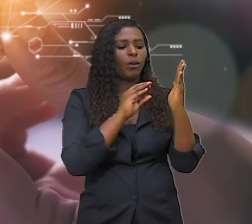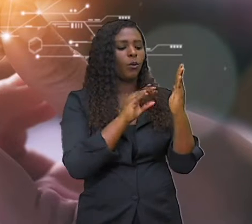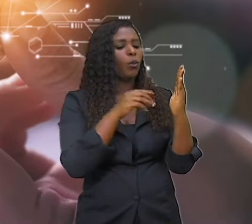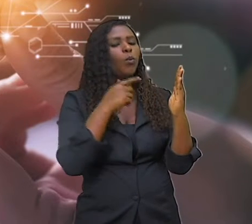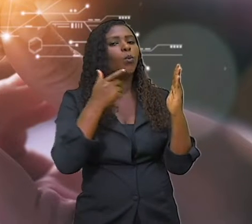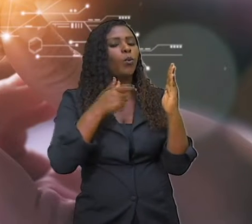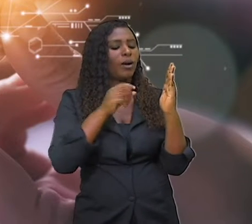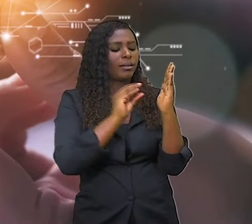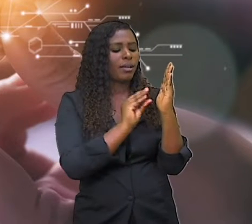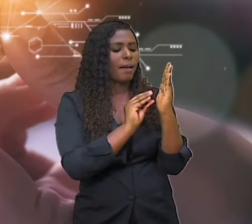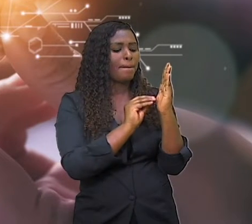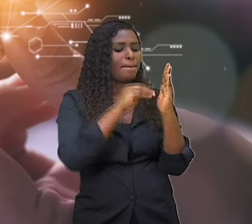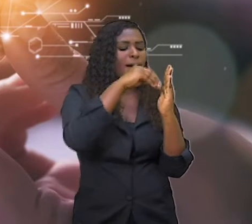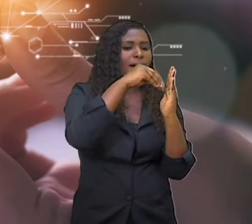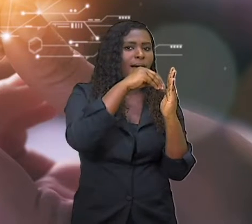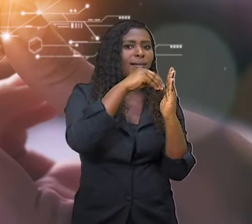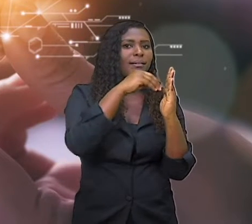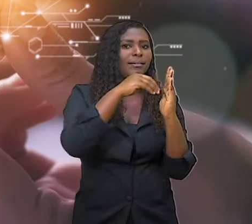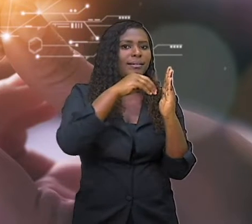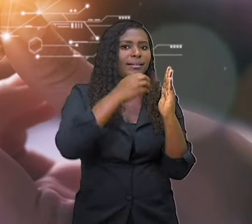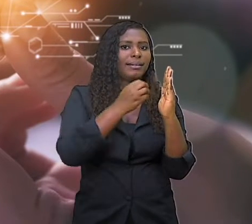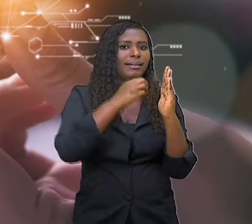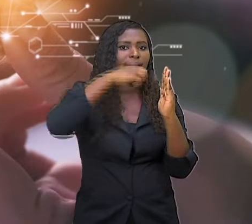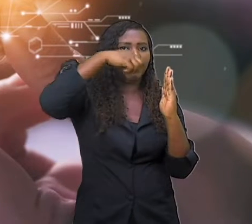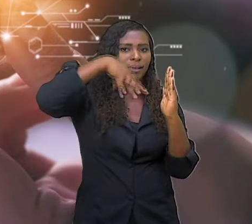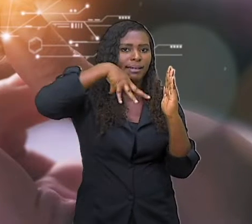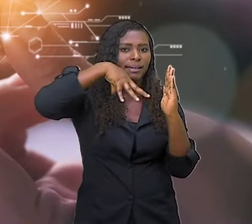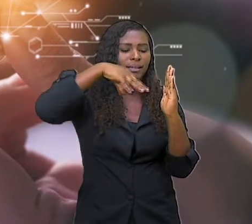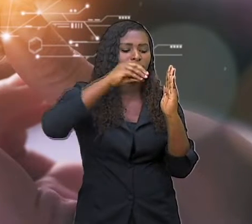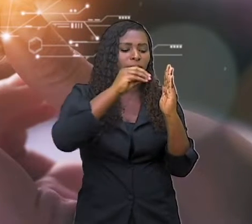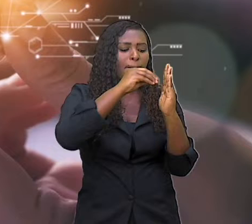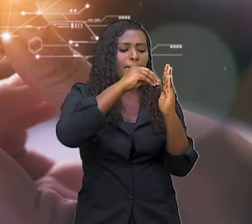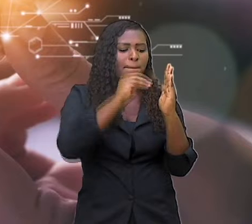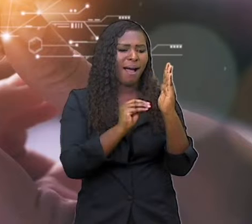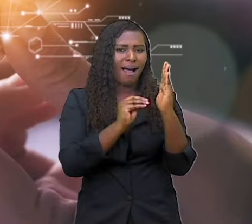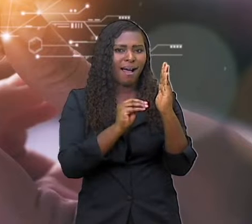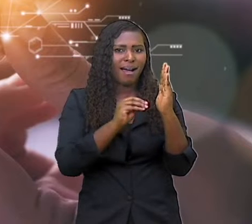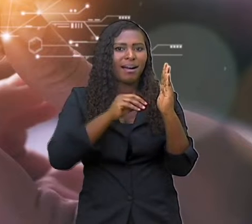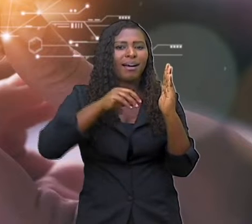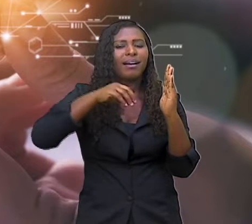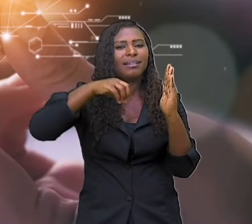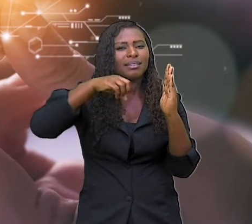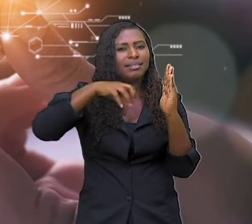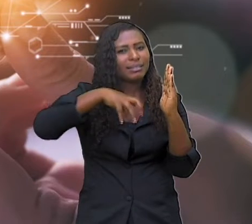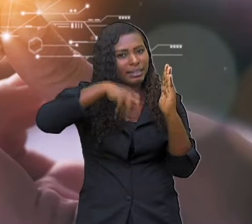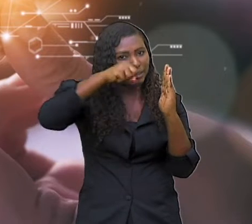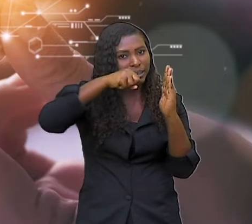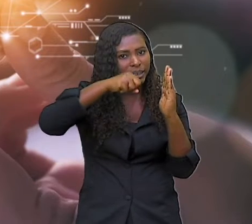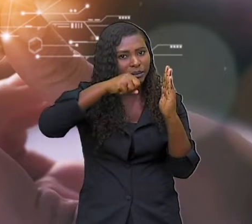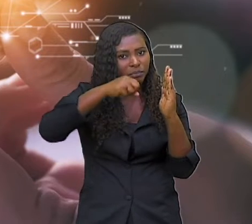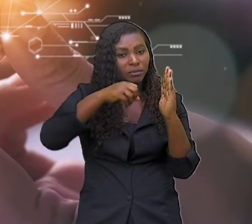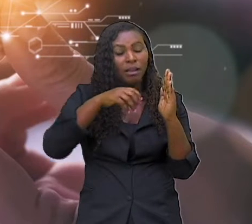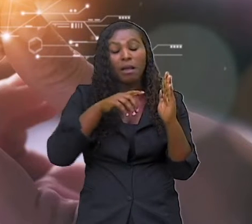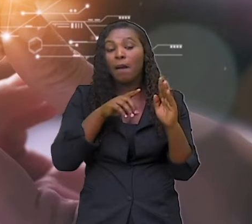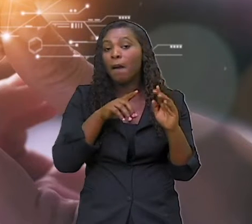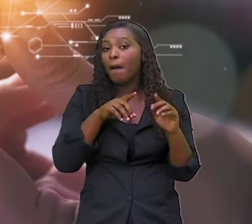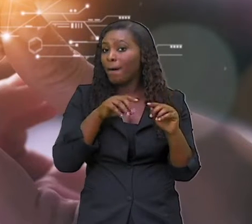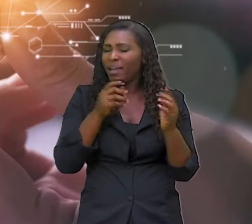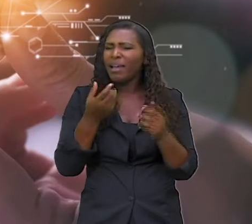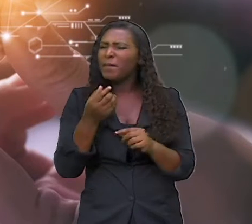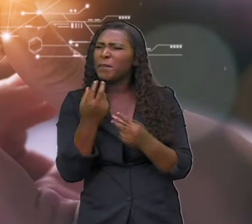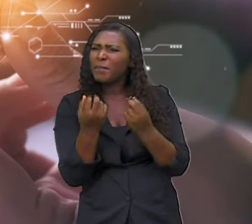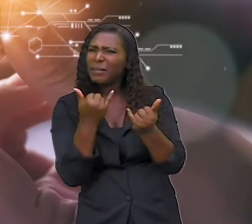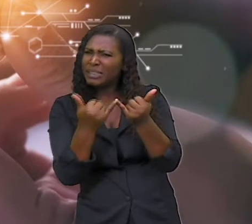ou liga e desliga, como os interruptores. Só que eles realizam uma tarefa ainda